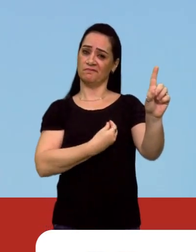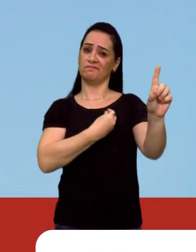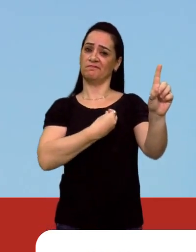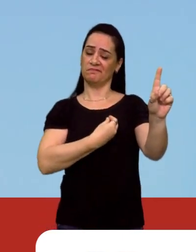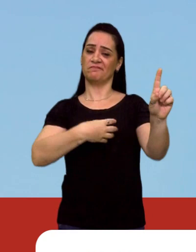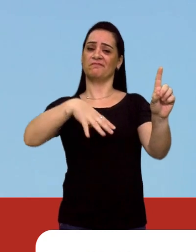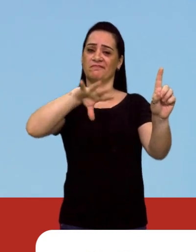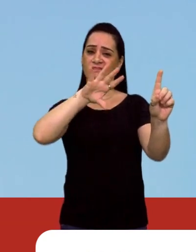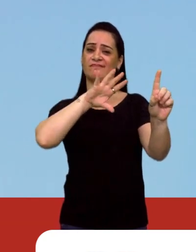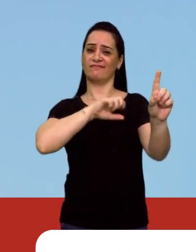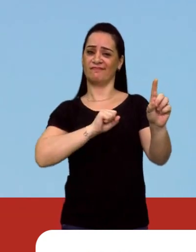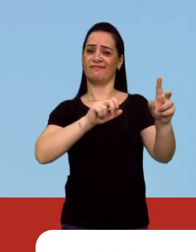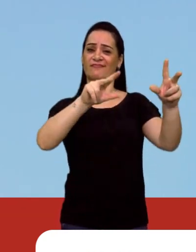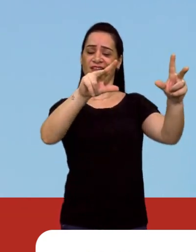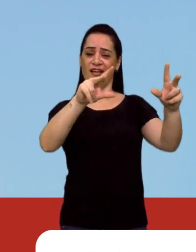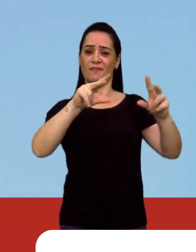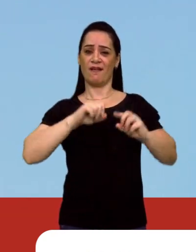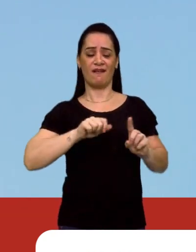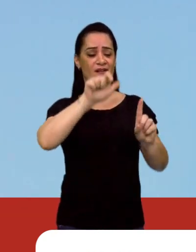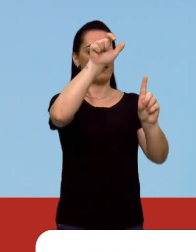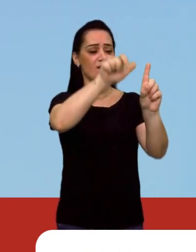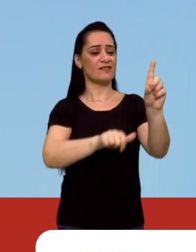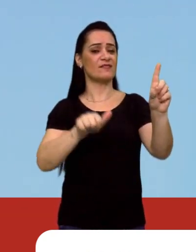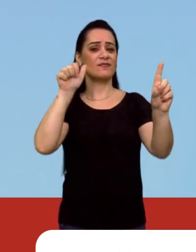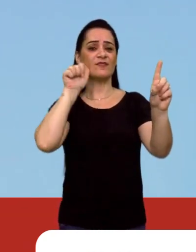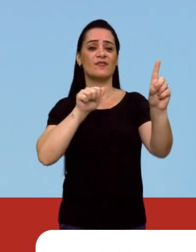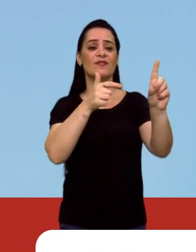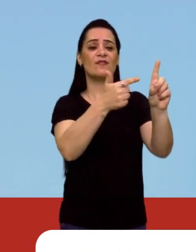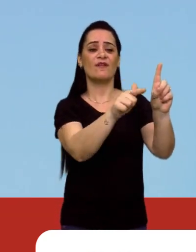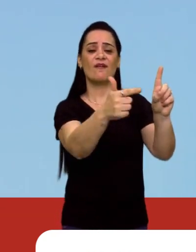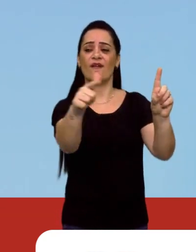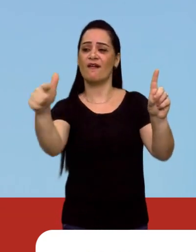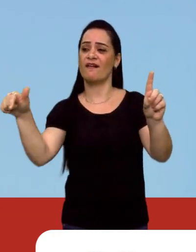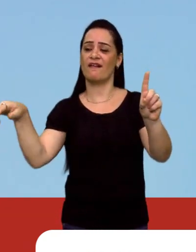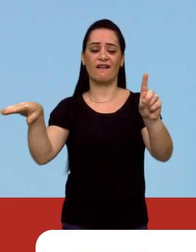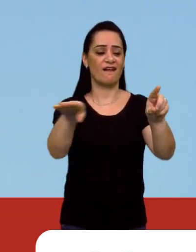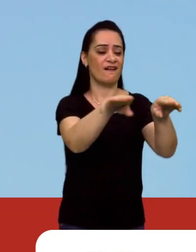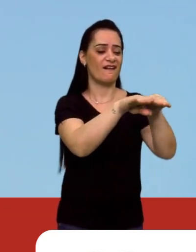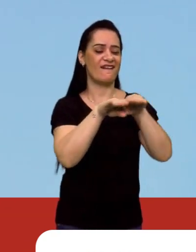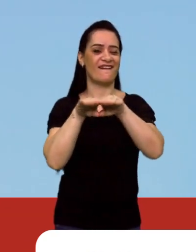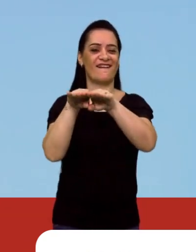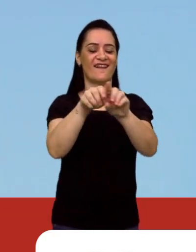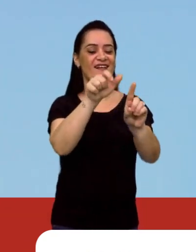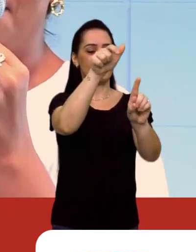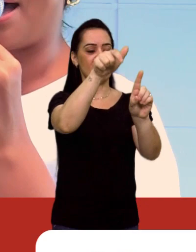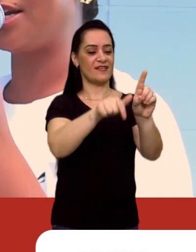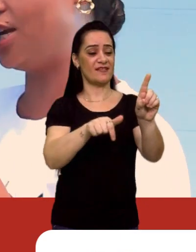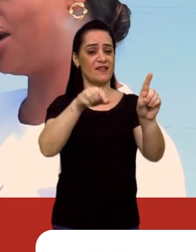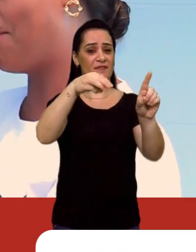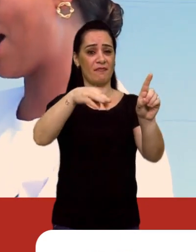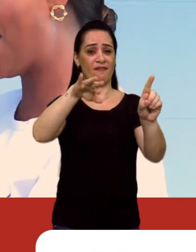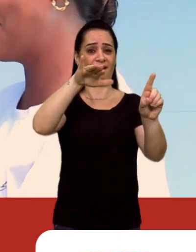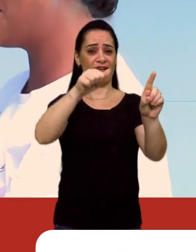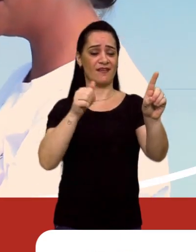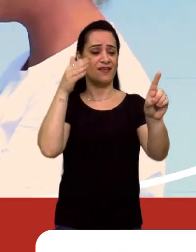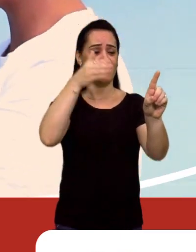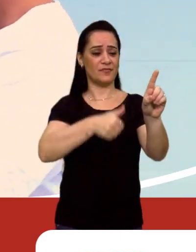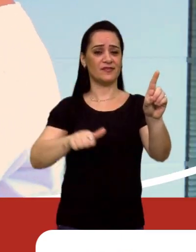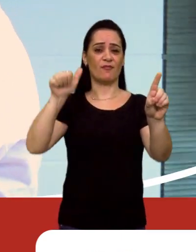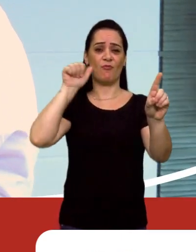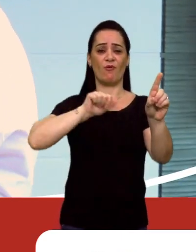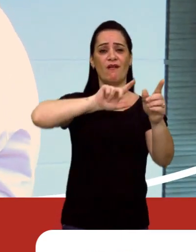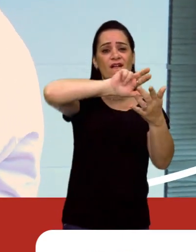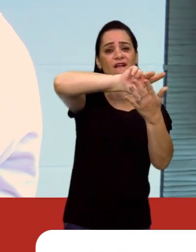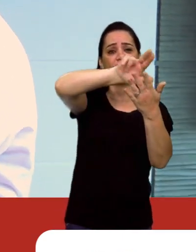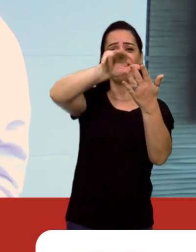que merece viver e amar como outra qualquer do planeta. Maria, Maria é